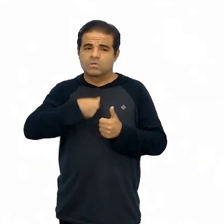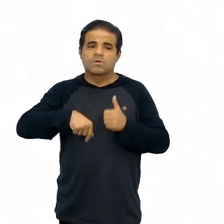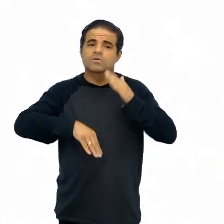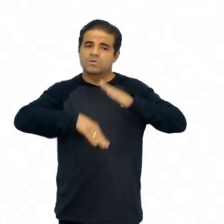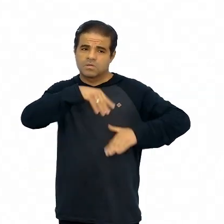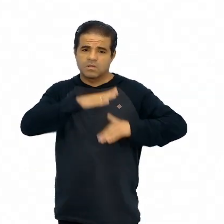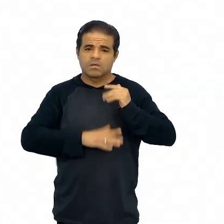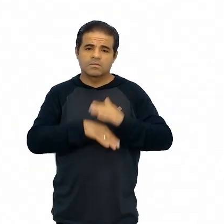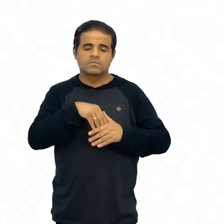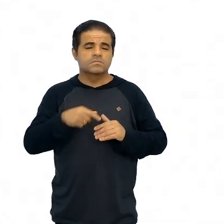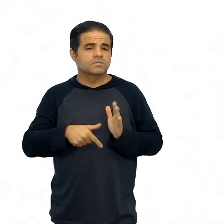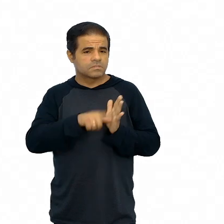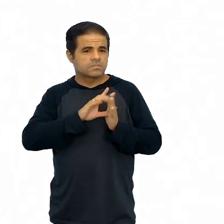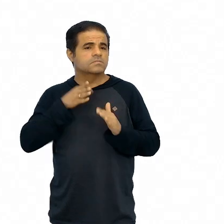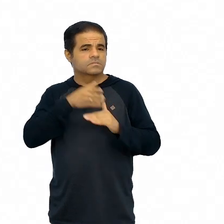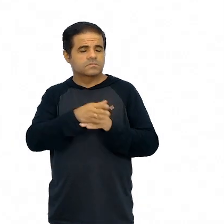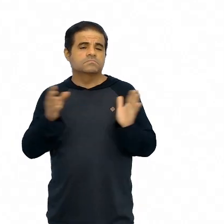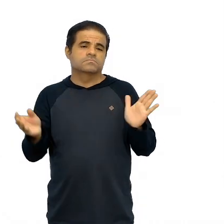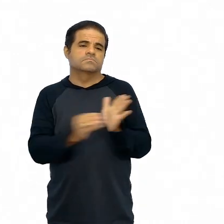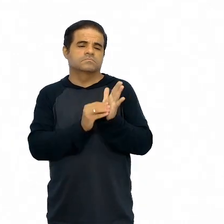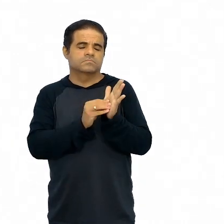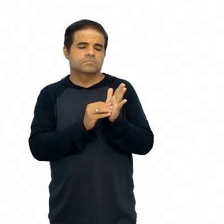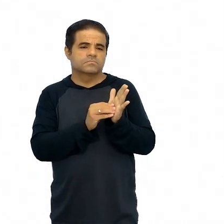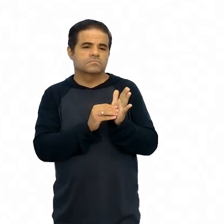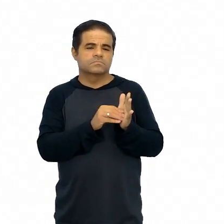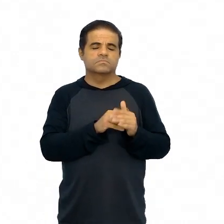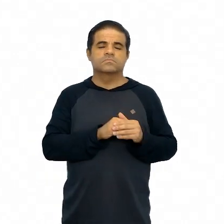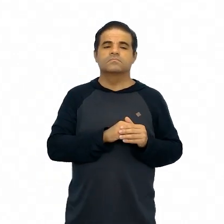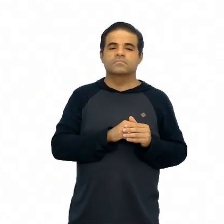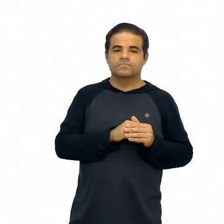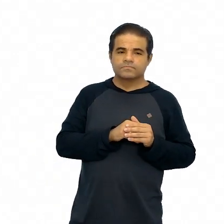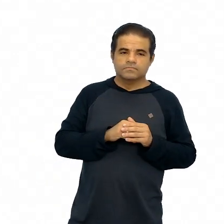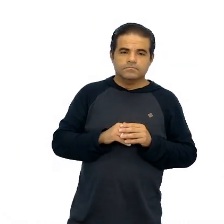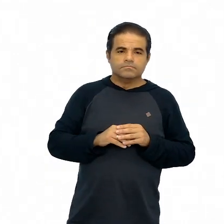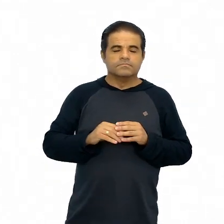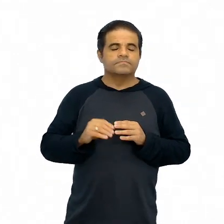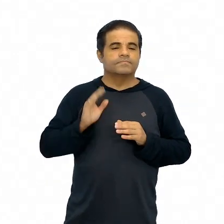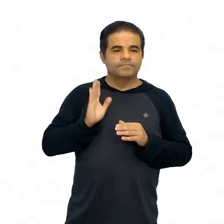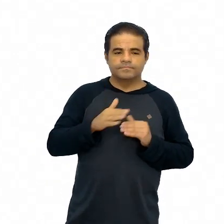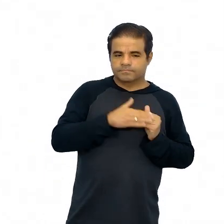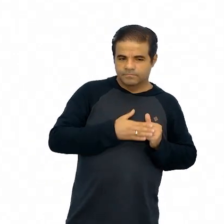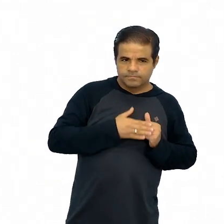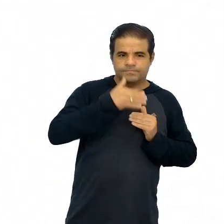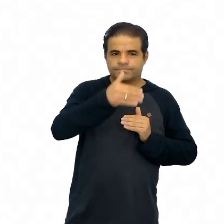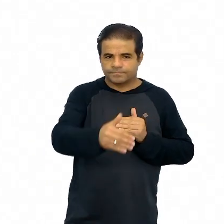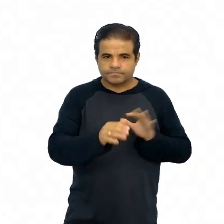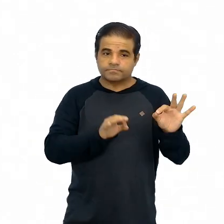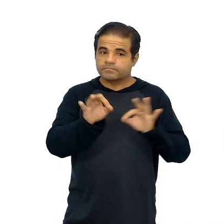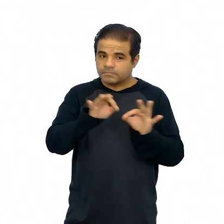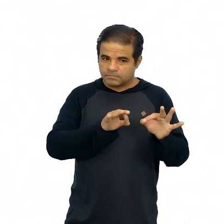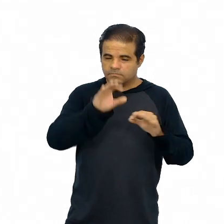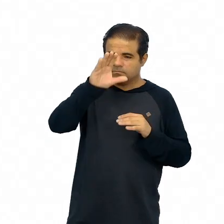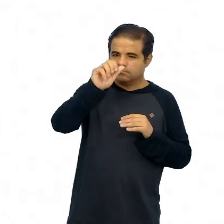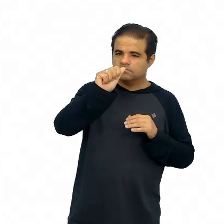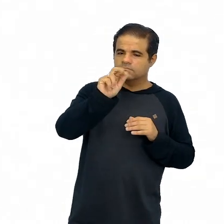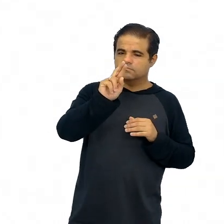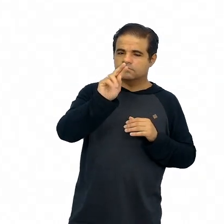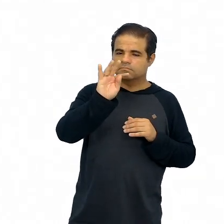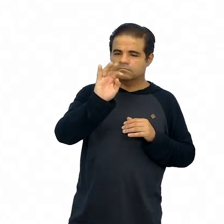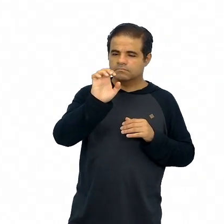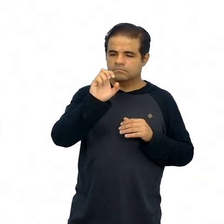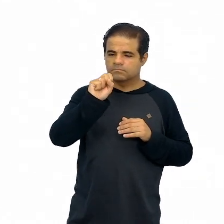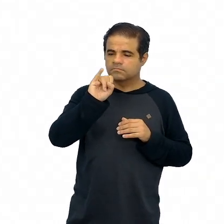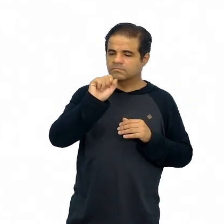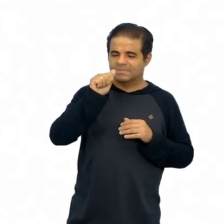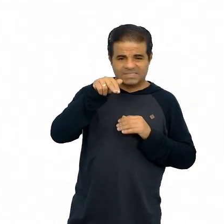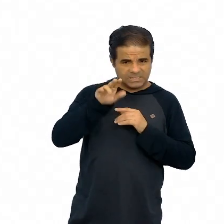atividades antes de entrar na sala. Aula 3 e 4 já é tudo isso no plano cartesiano, né? Então,